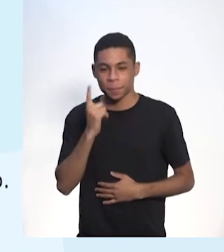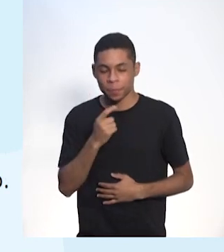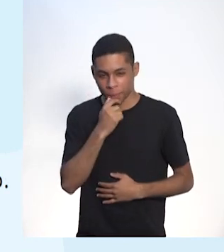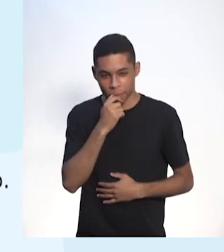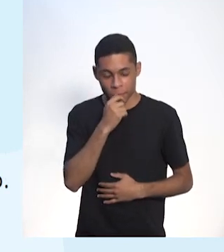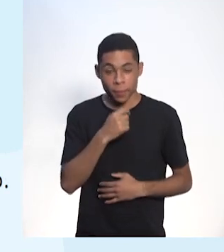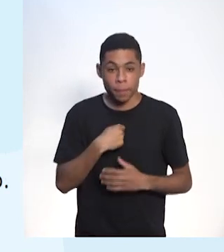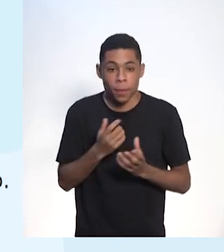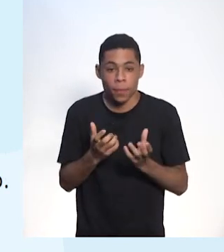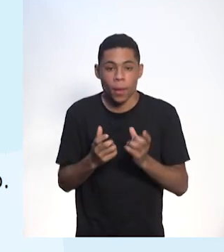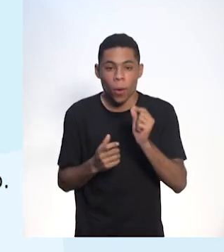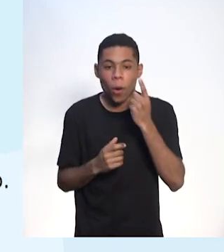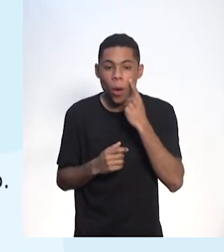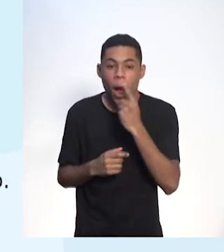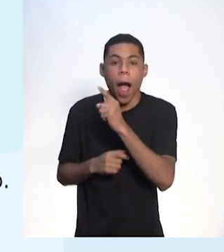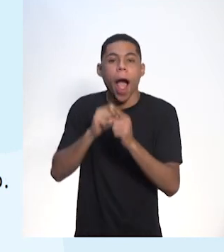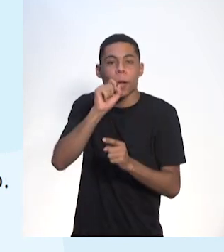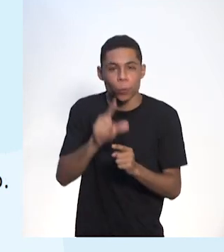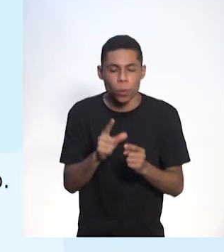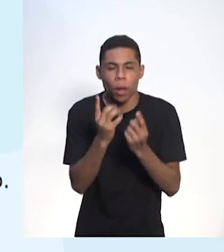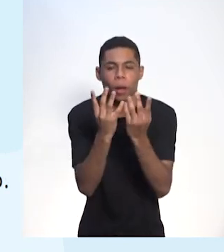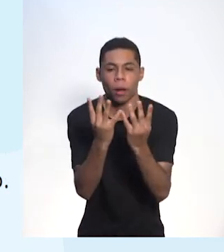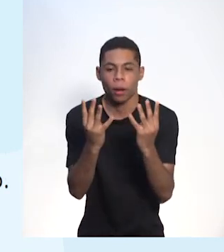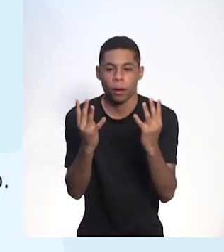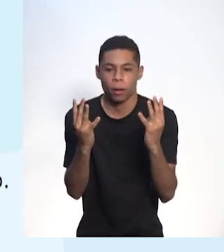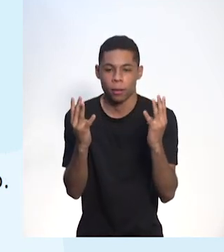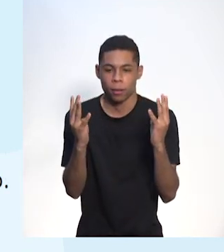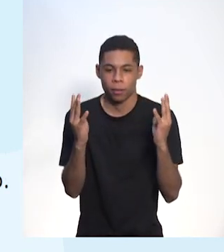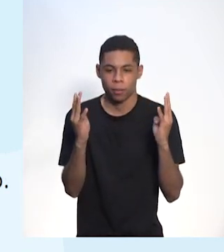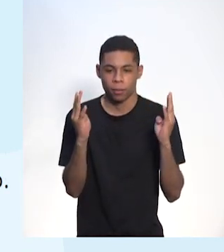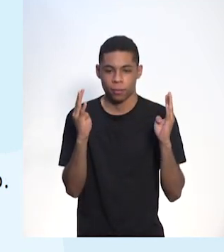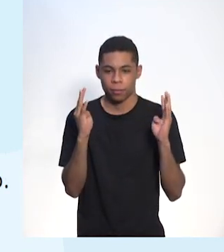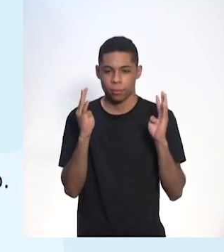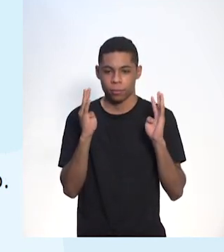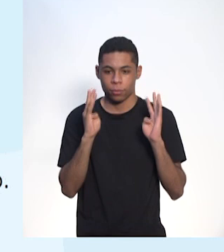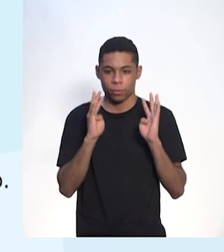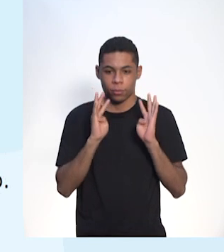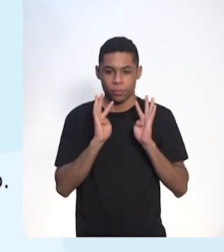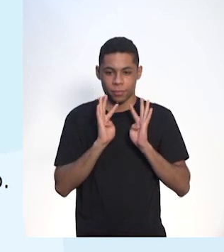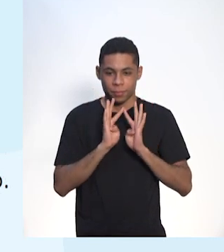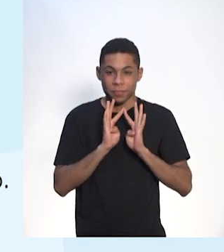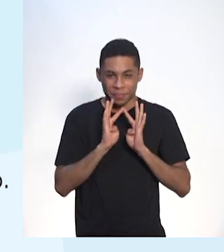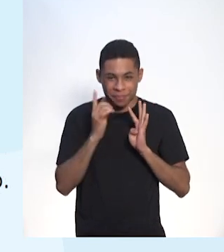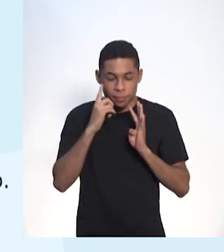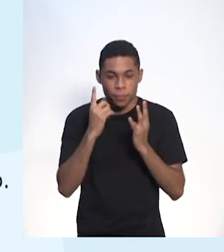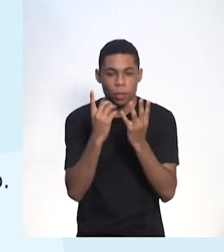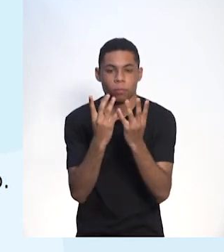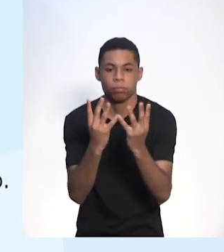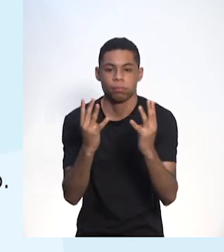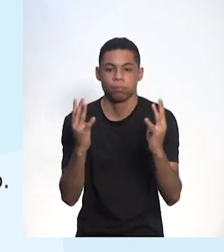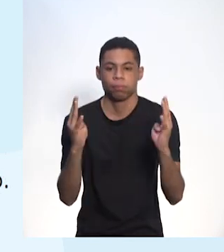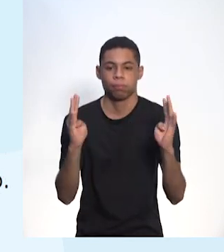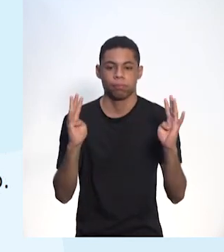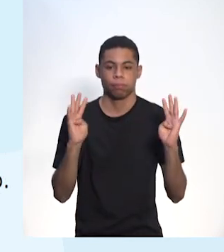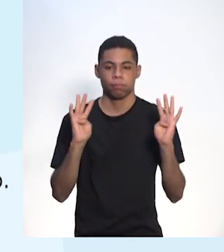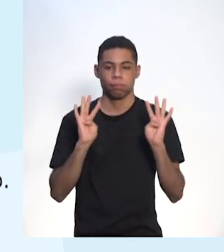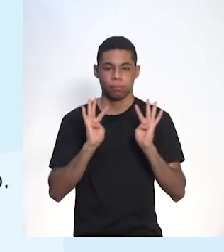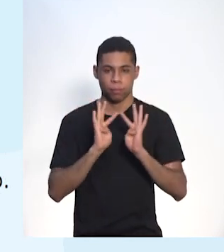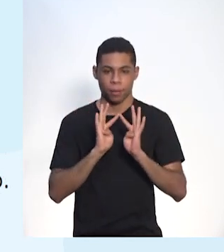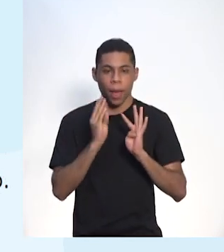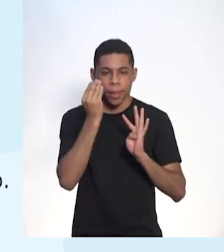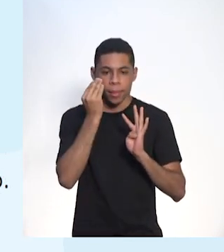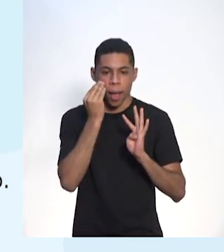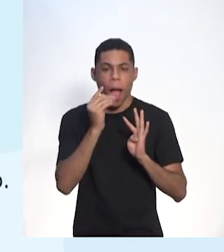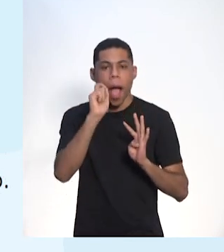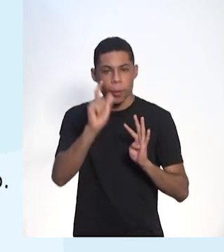Eu quero saber, gente, a cerca. A cerca, ela vai cobrir essa parte que eu estou pintando de azul aí, gente, ó. Ora, se essa